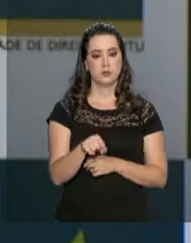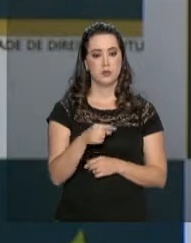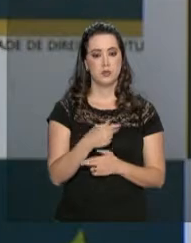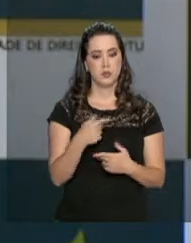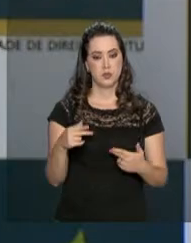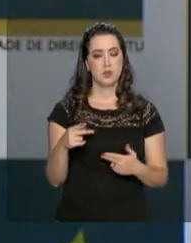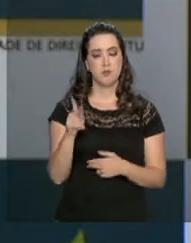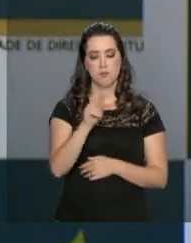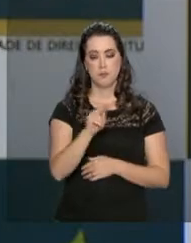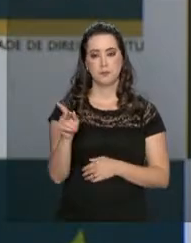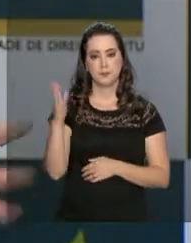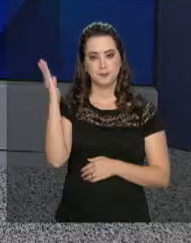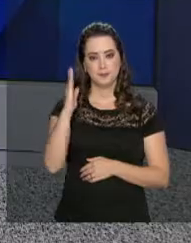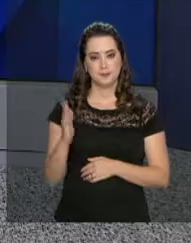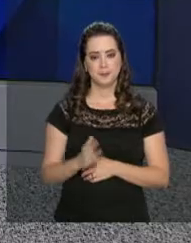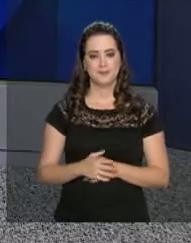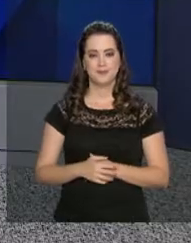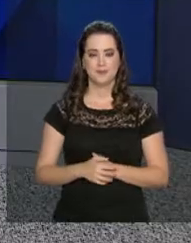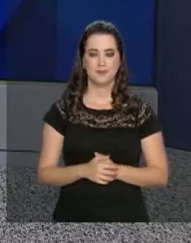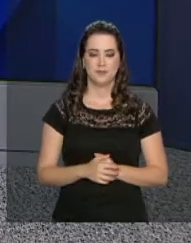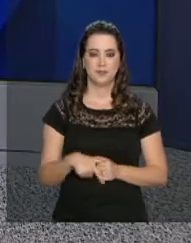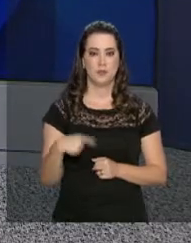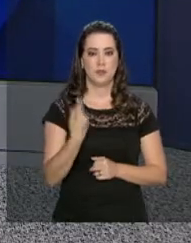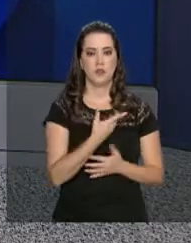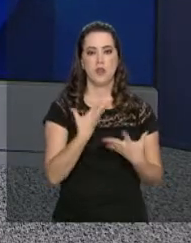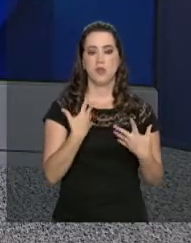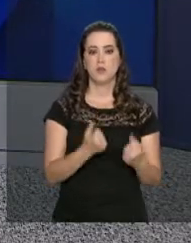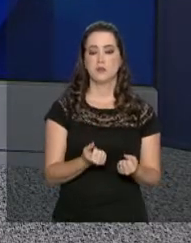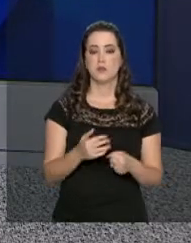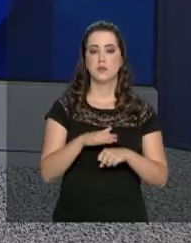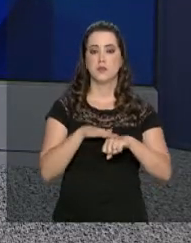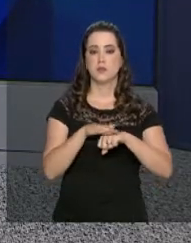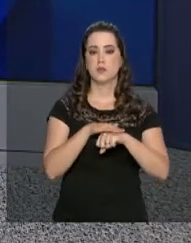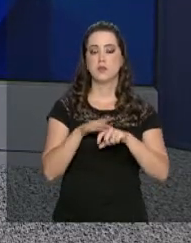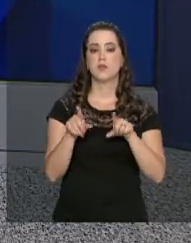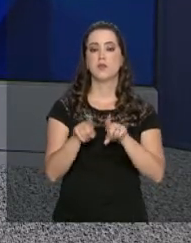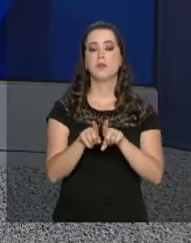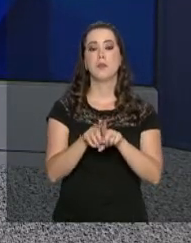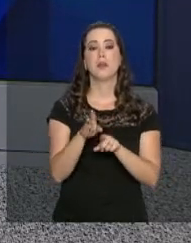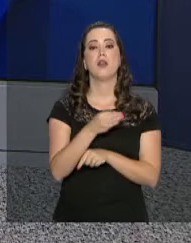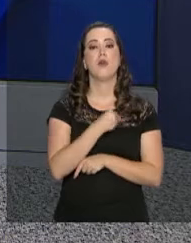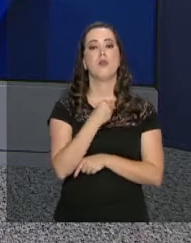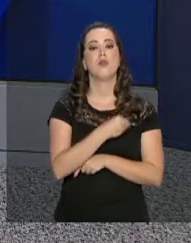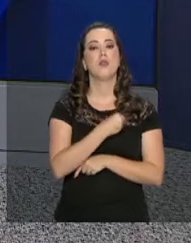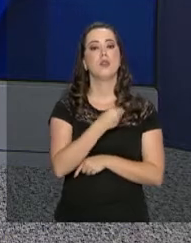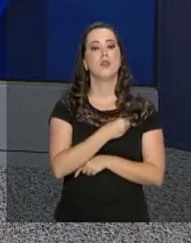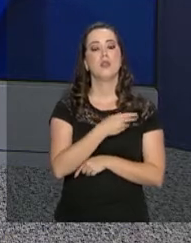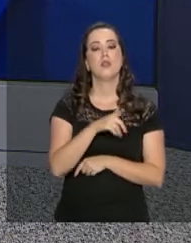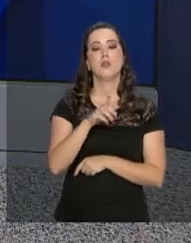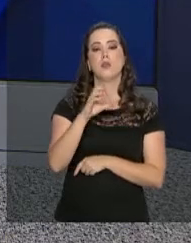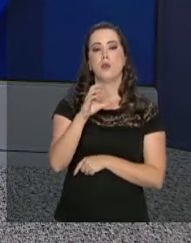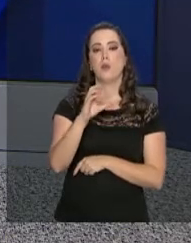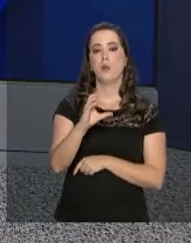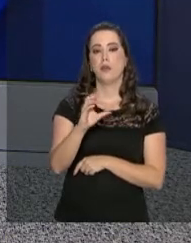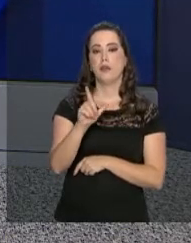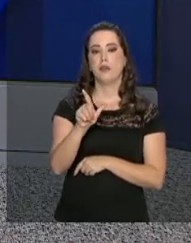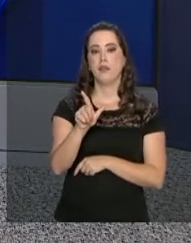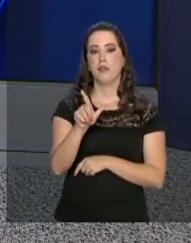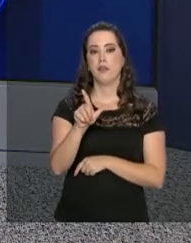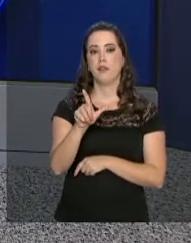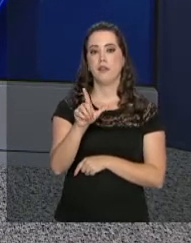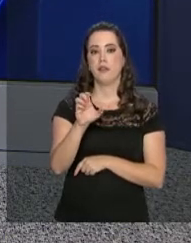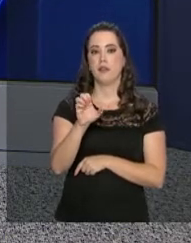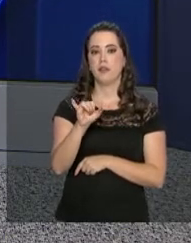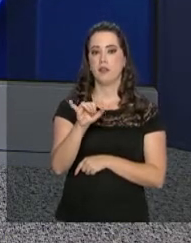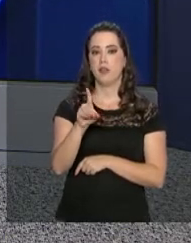deste presidente. E nós vamos agora conversar ao vivo com a repórter Cleide Lopes, que está na cidade